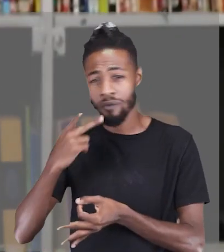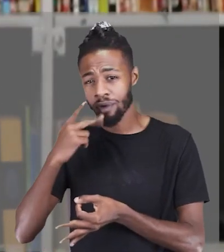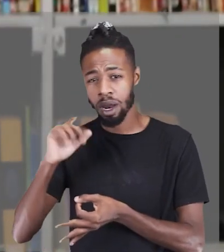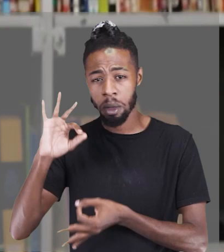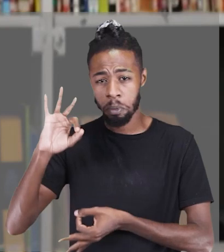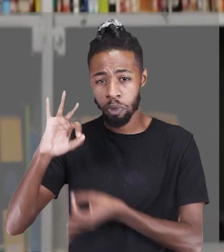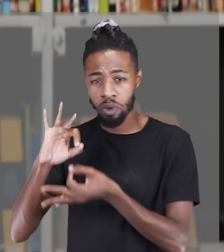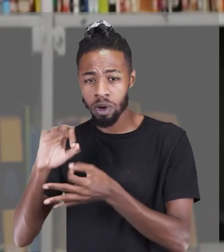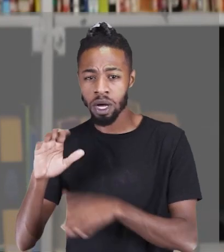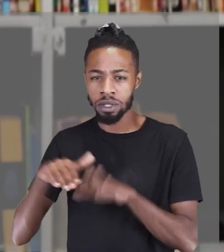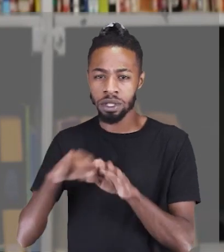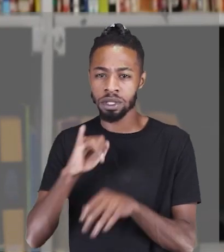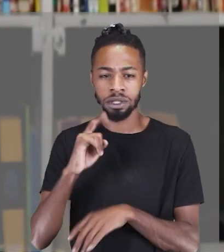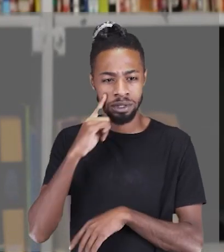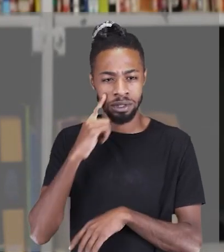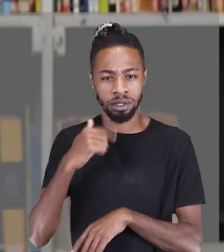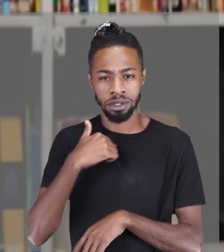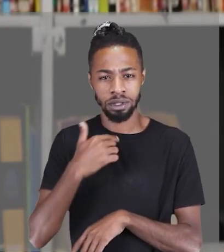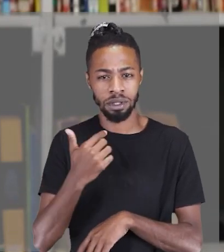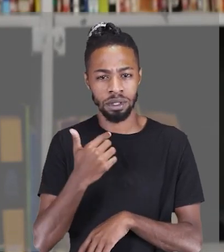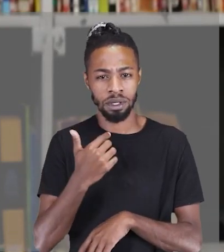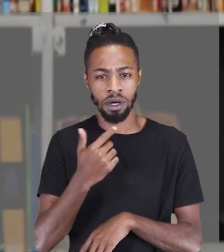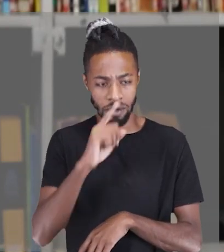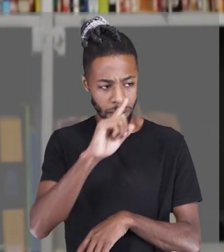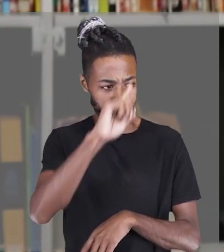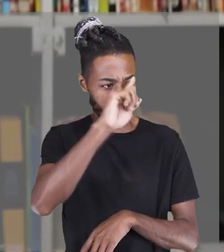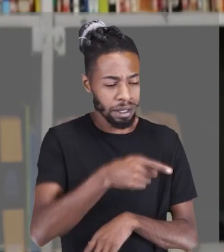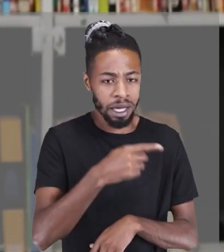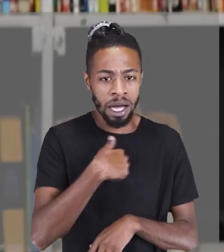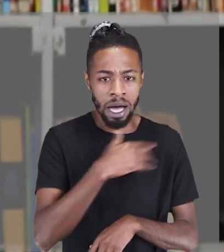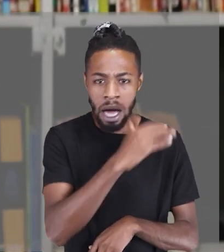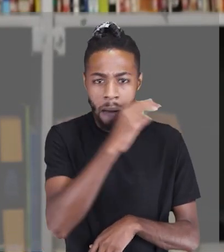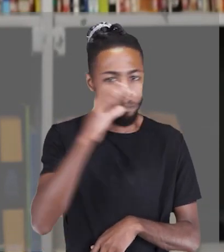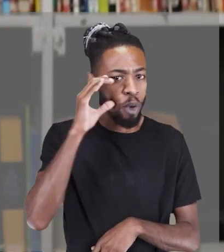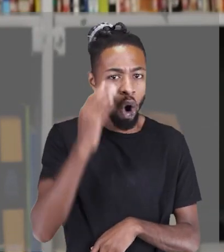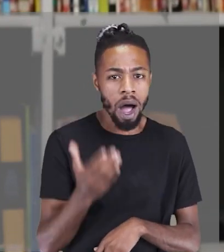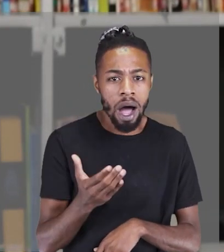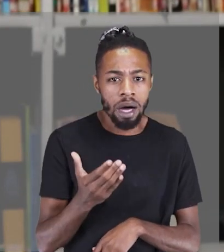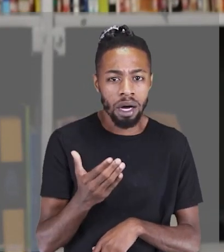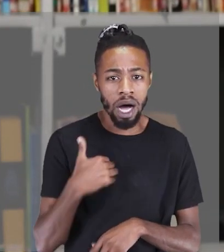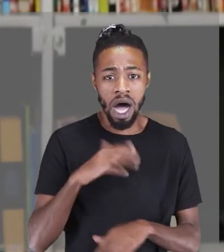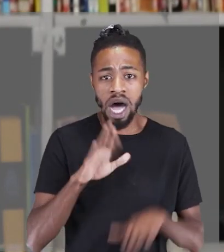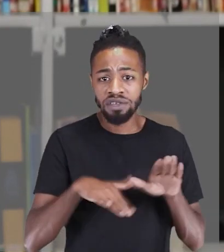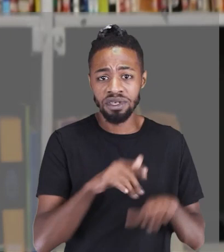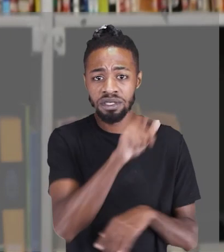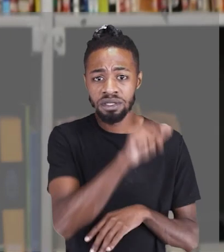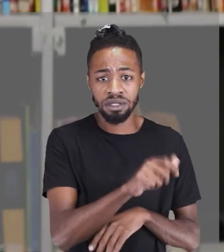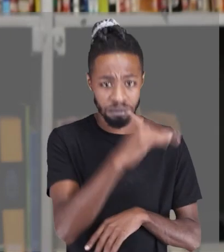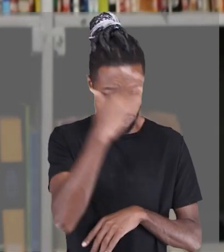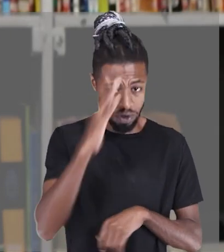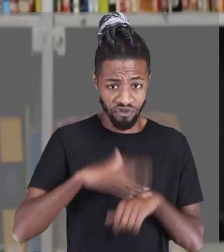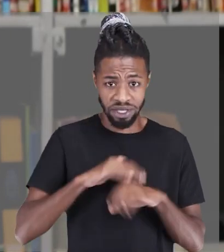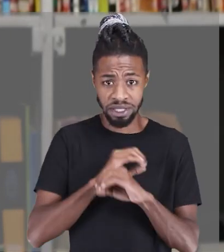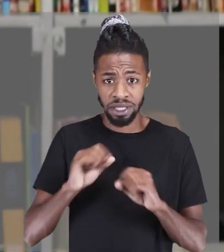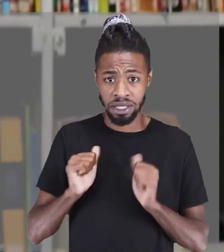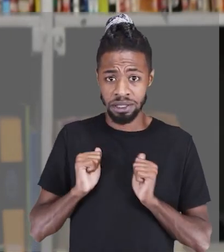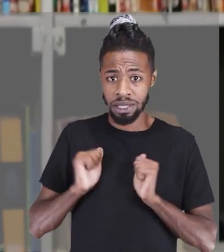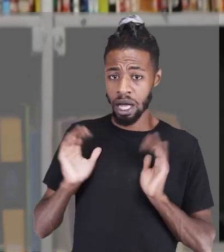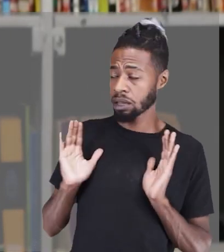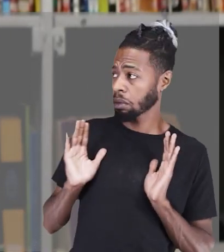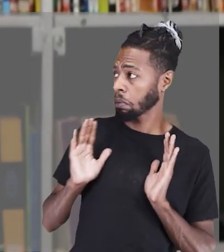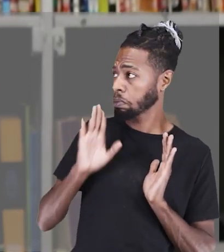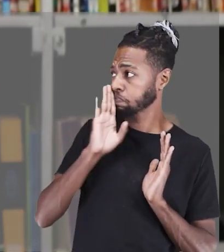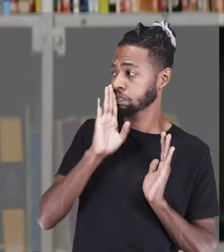a sala está falando pouco, em vez dele falar normal, ele grita, ele manda os outros calar a boca, sendo que a pessoa não tá fazendo nada. E às vezes ele só foca